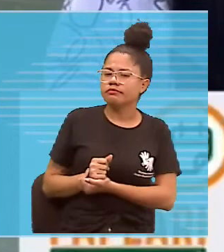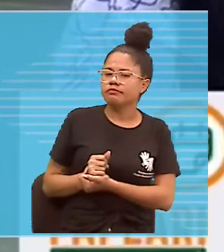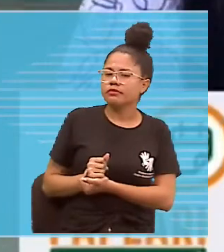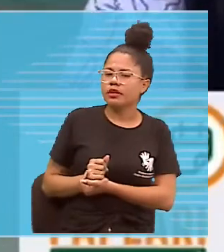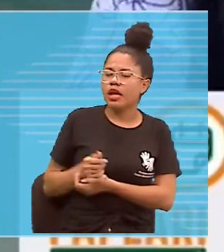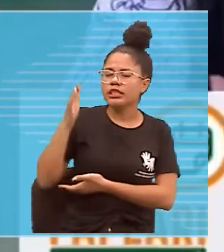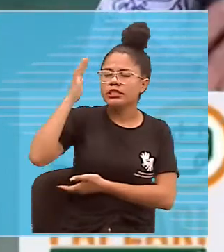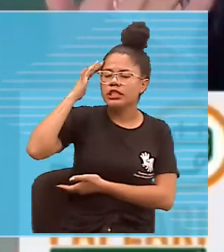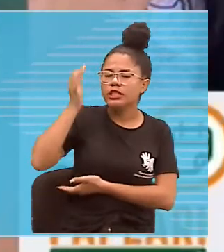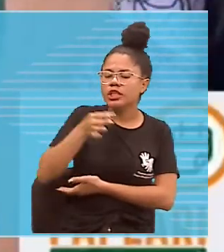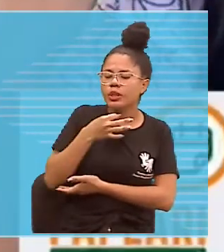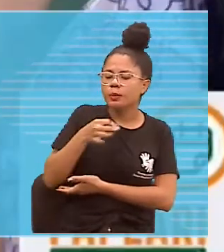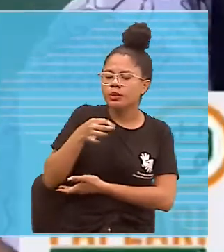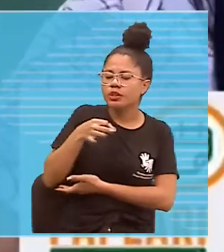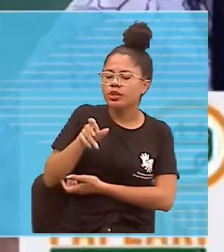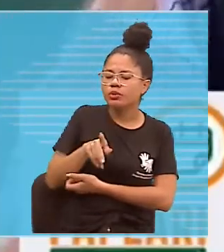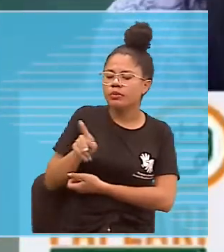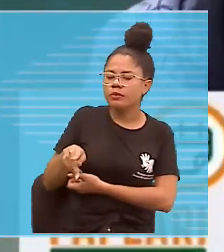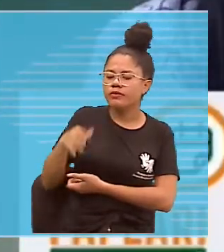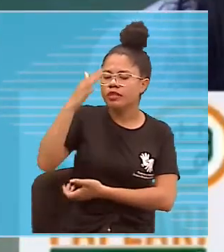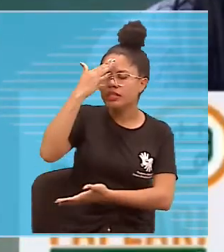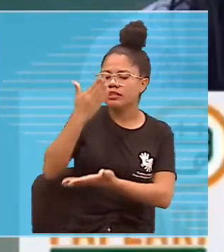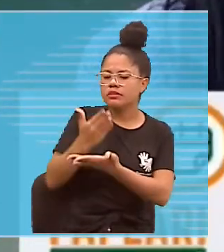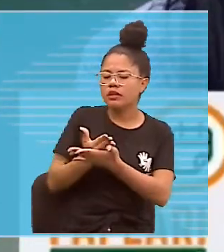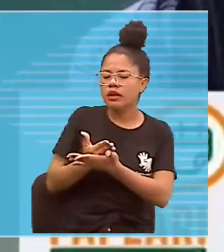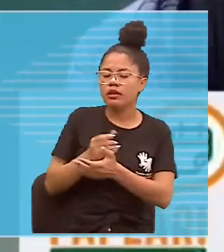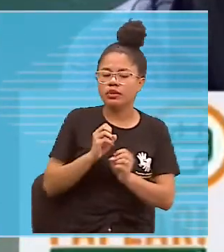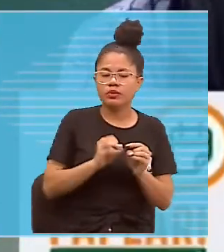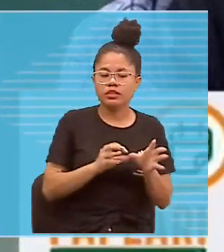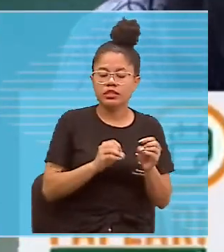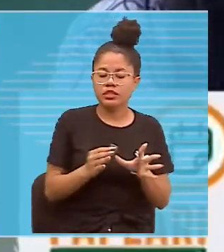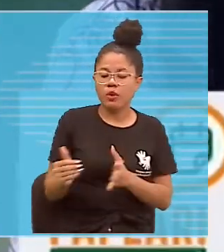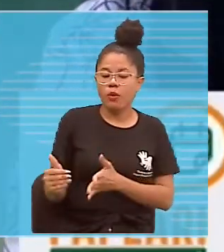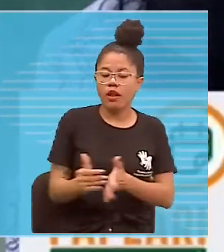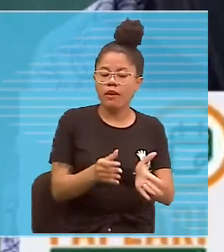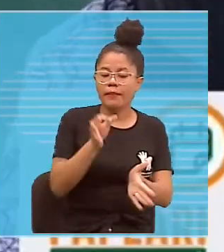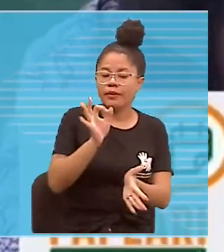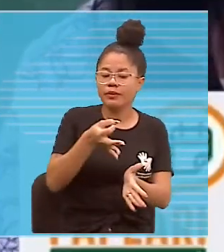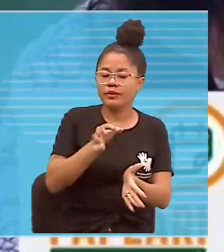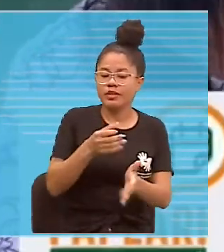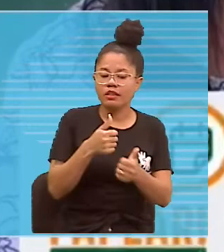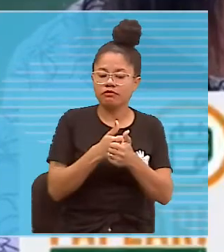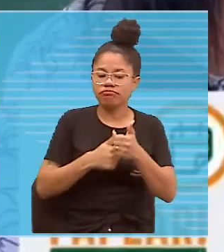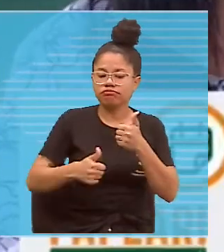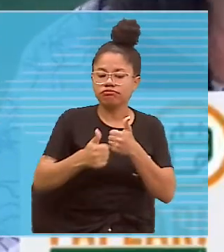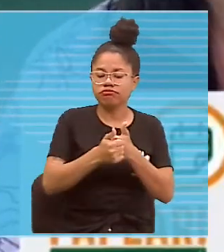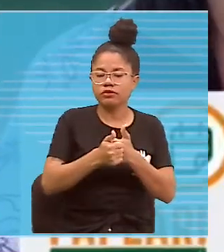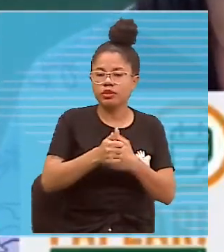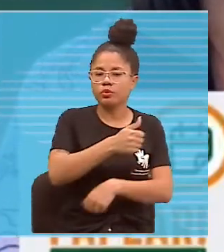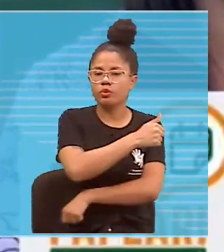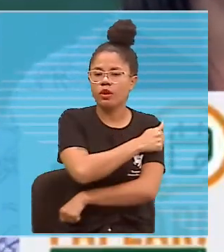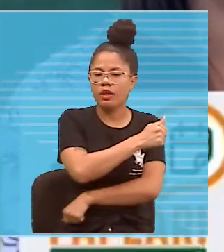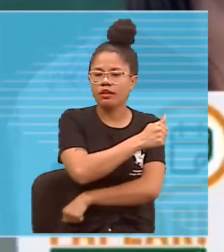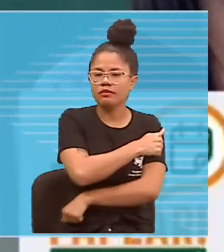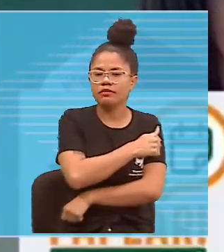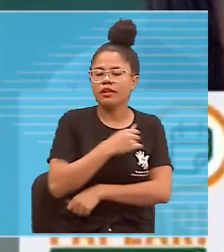é o caminho. Afinal de contas, o mundo está aí para ser conquistado por esses jovens. Certo. Muito obrigada. Obrigada a